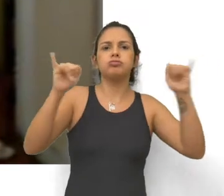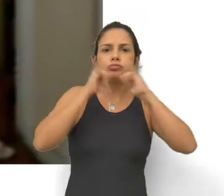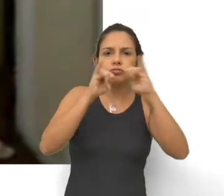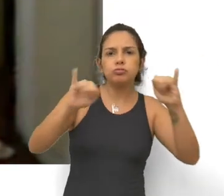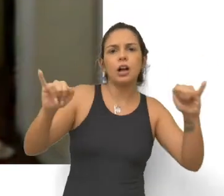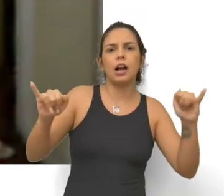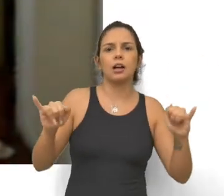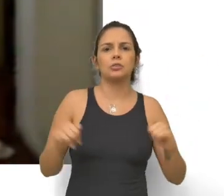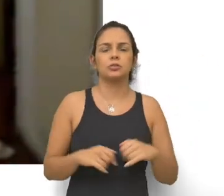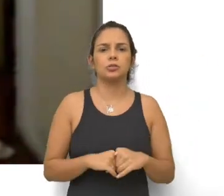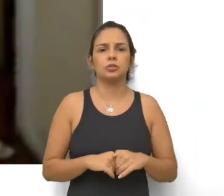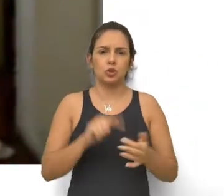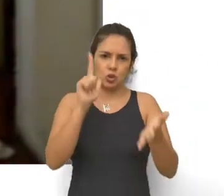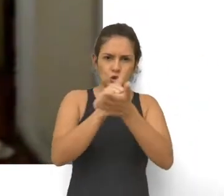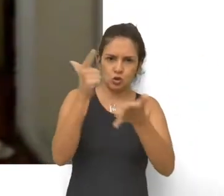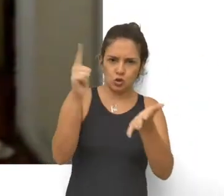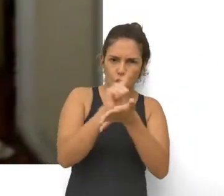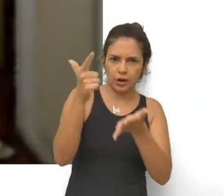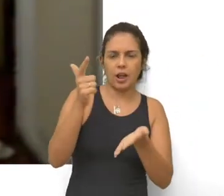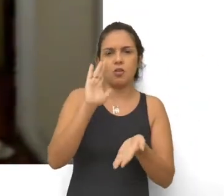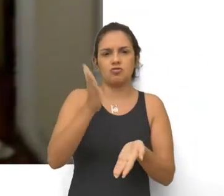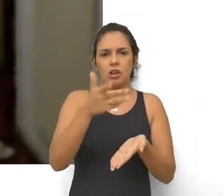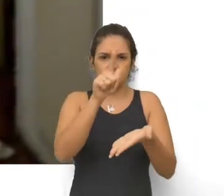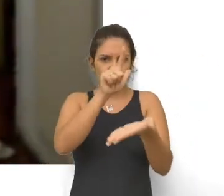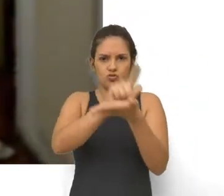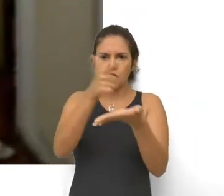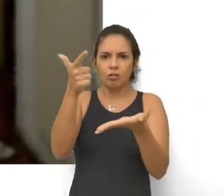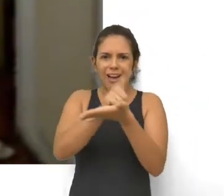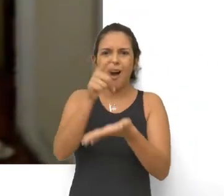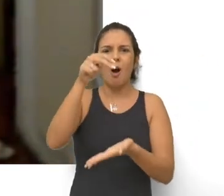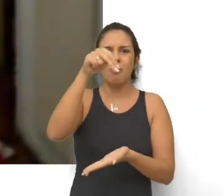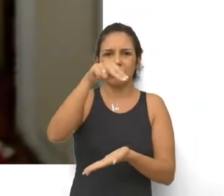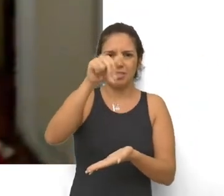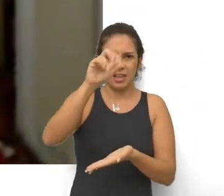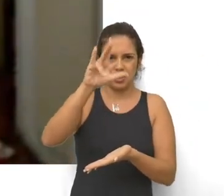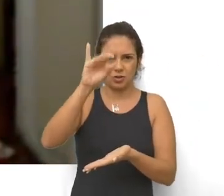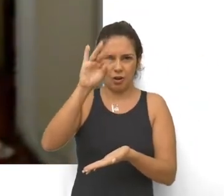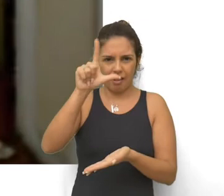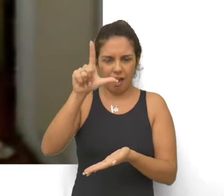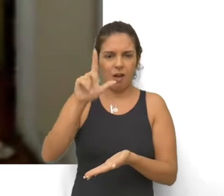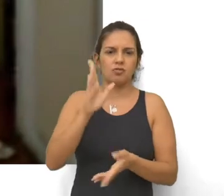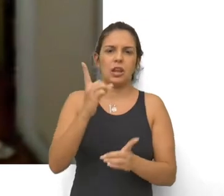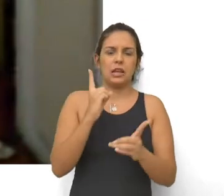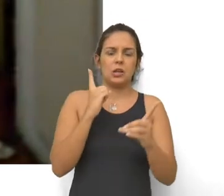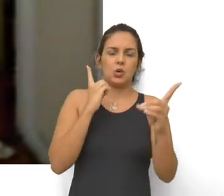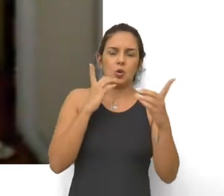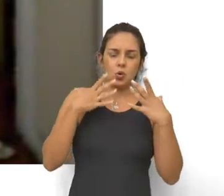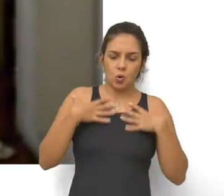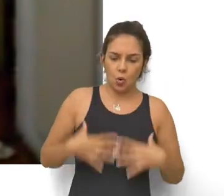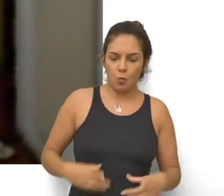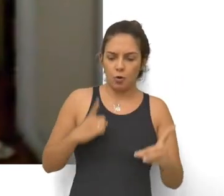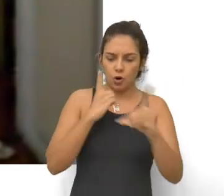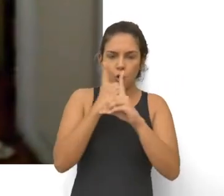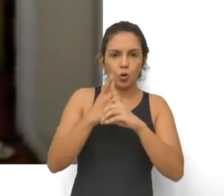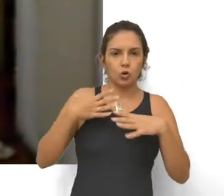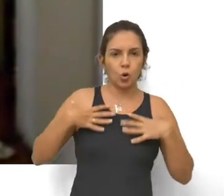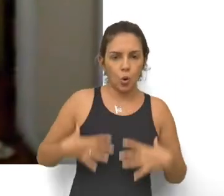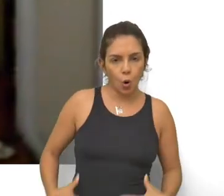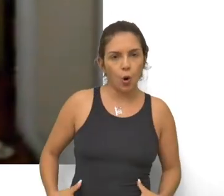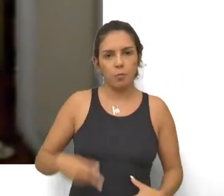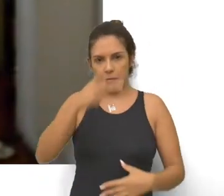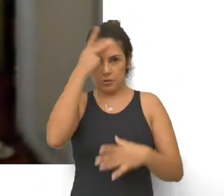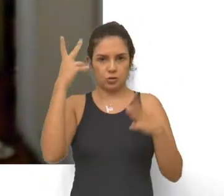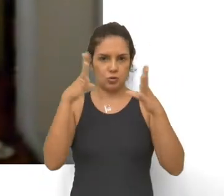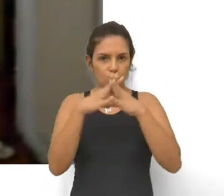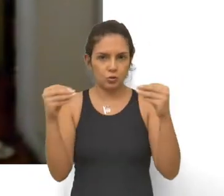Globo, no Jornal Nacional, de vez em quando, alguma coisa mais especial, encontro de um desaparecido, de um corpo, né?